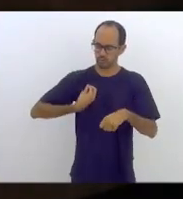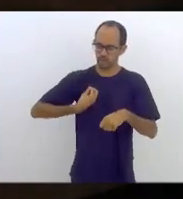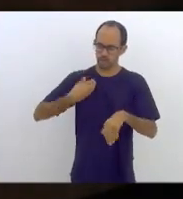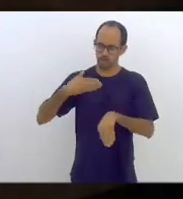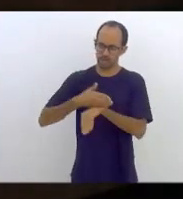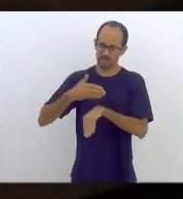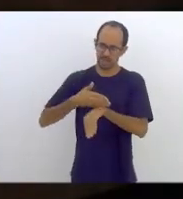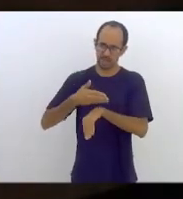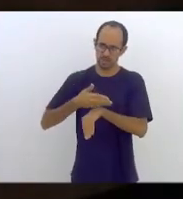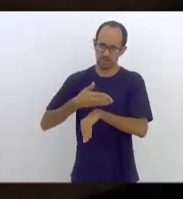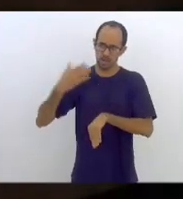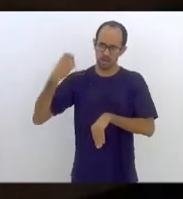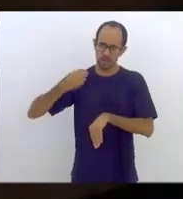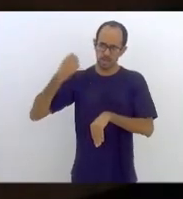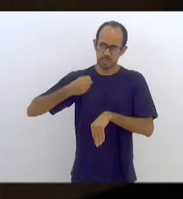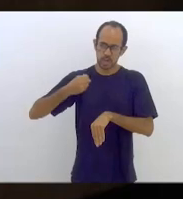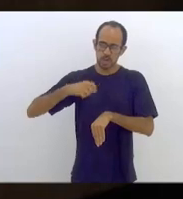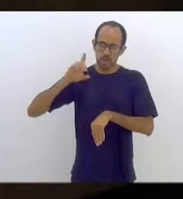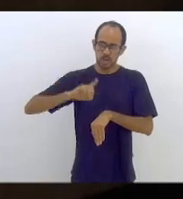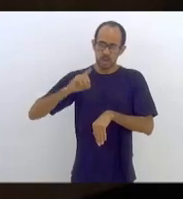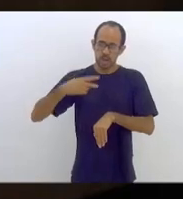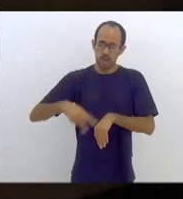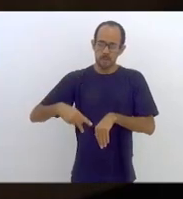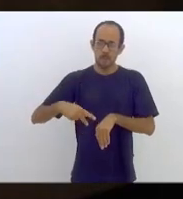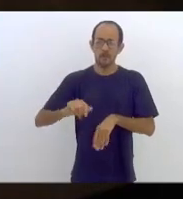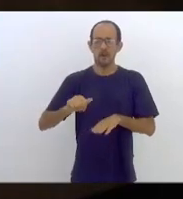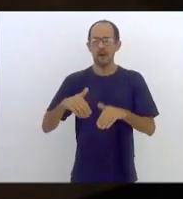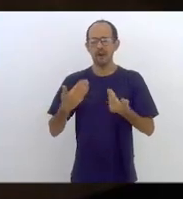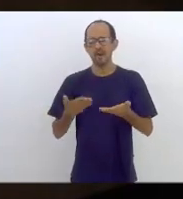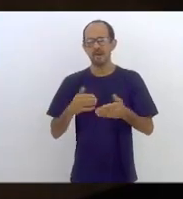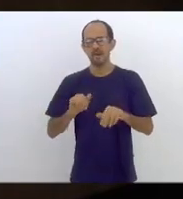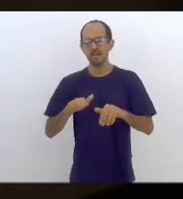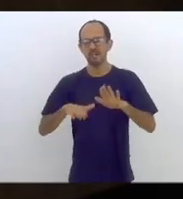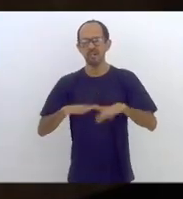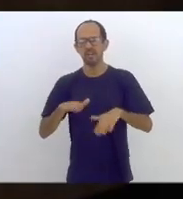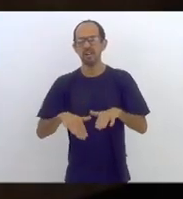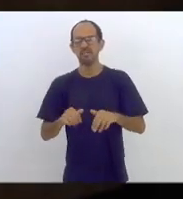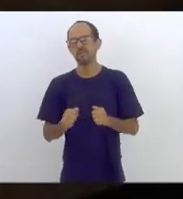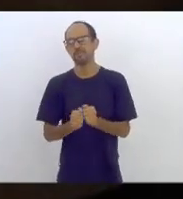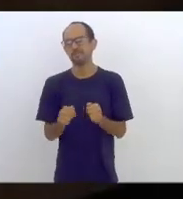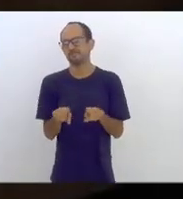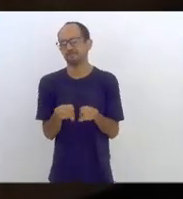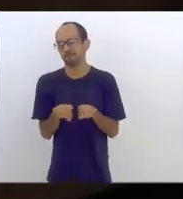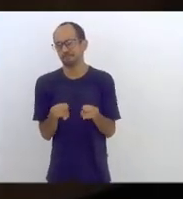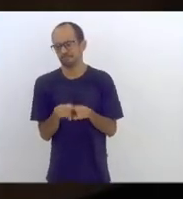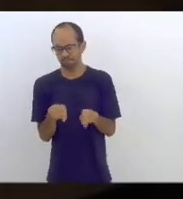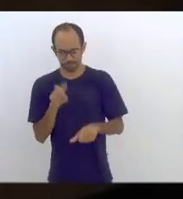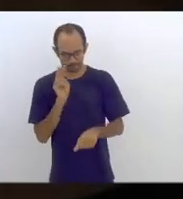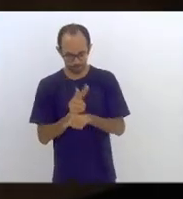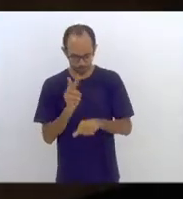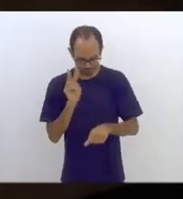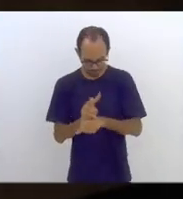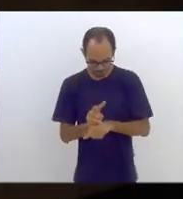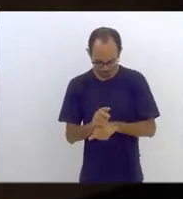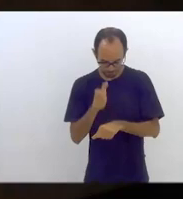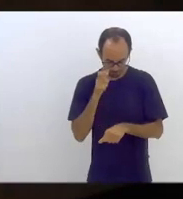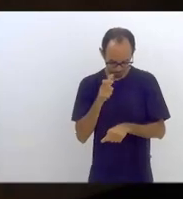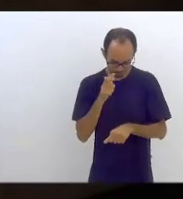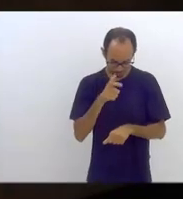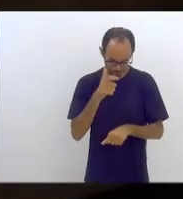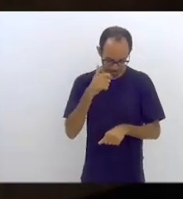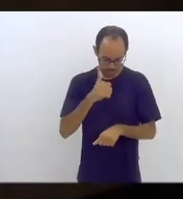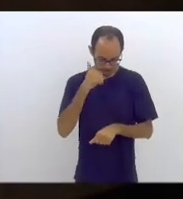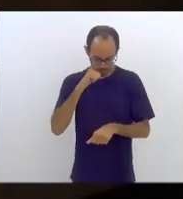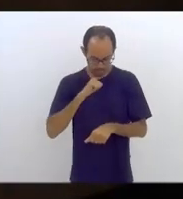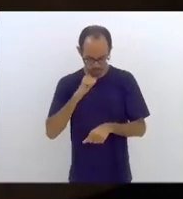a pensão que ele é de direito então assim muito cuidado com a defesa e a proteção dos interesses das mulheres sobretudo